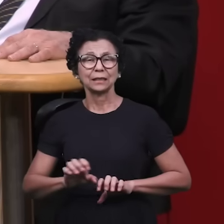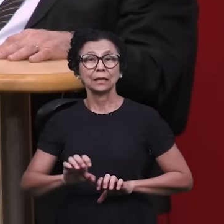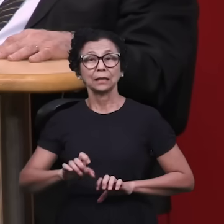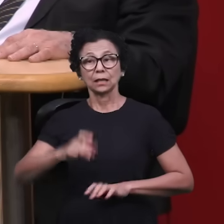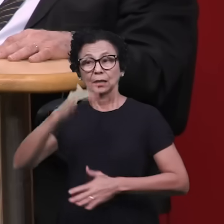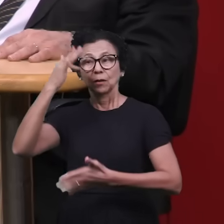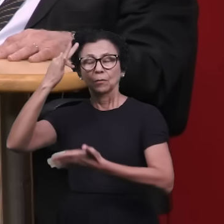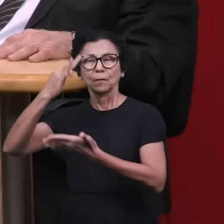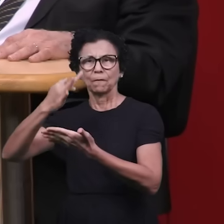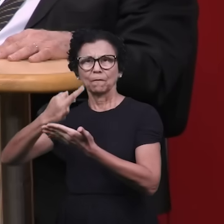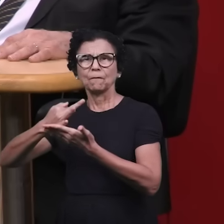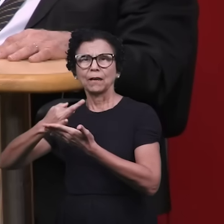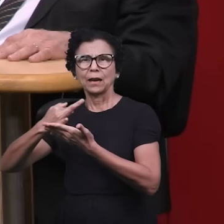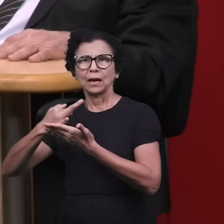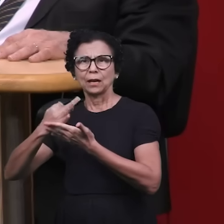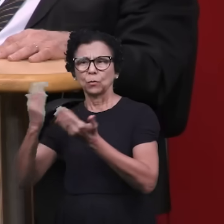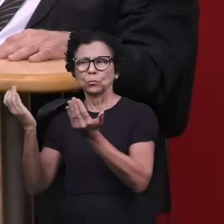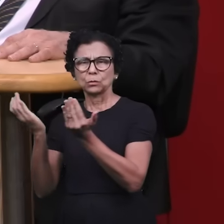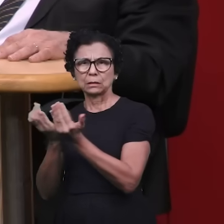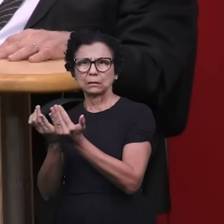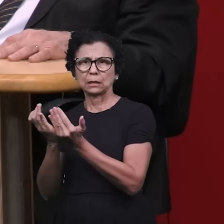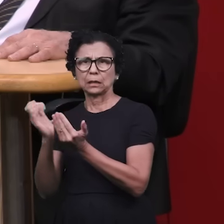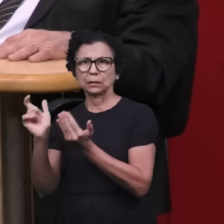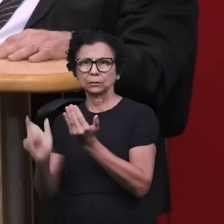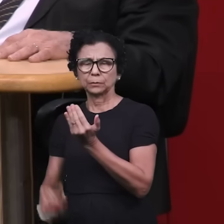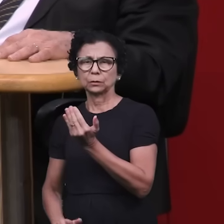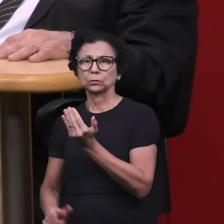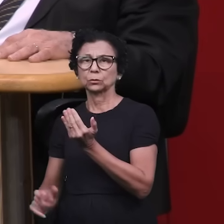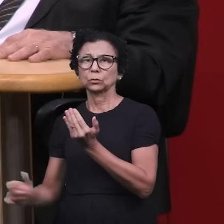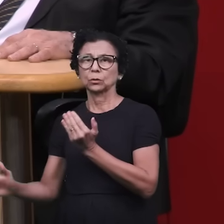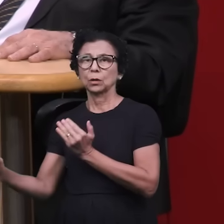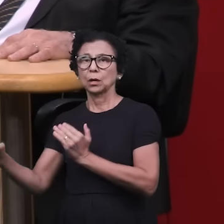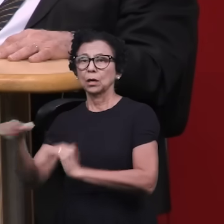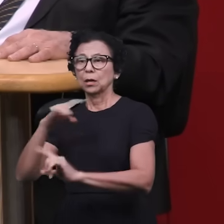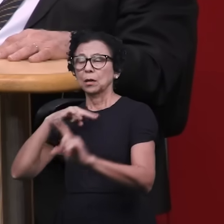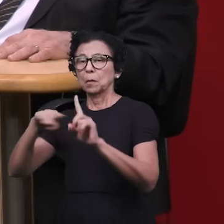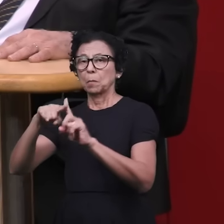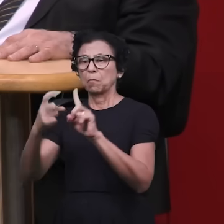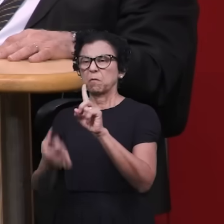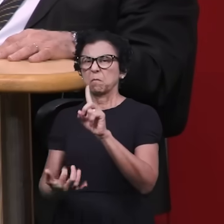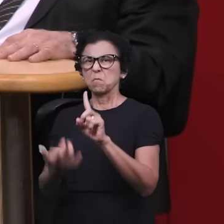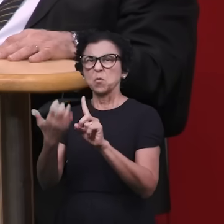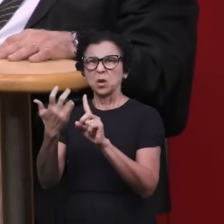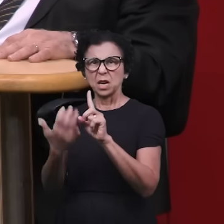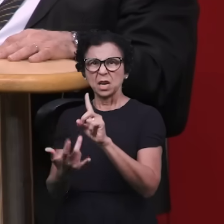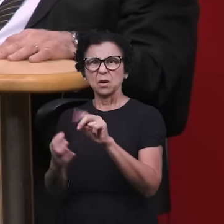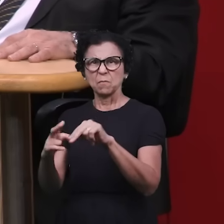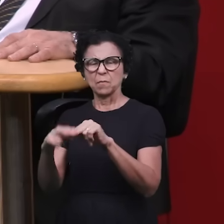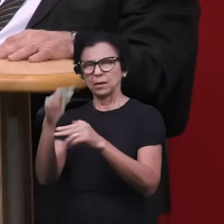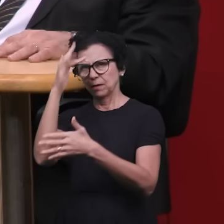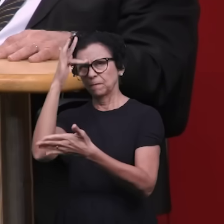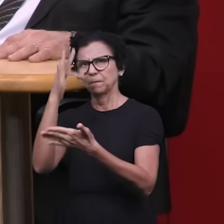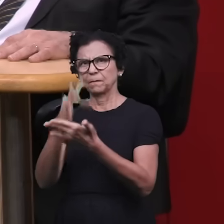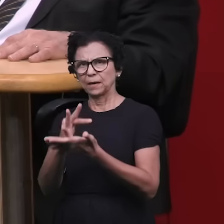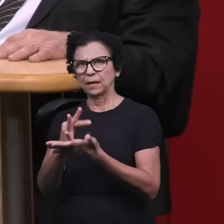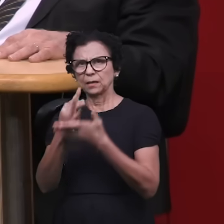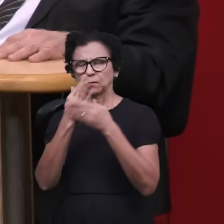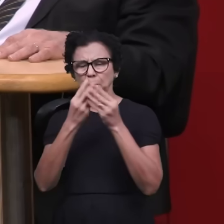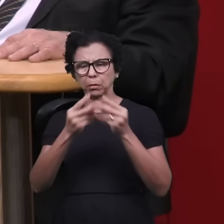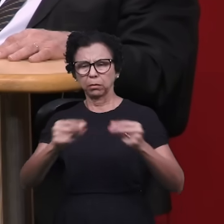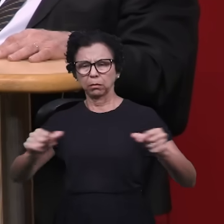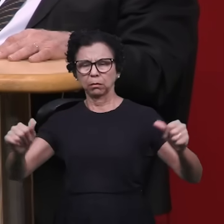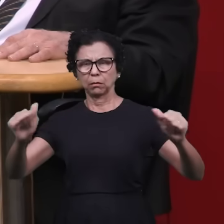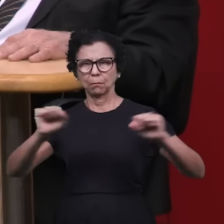a igreja, né, às arenas, às fogueiras e às cruzes. Essa fé se diluiu, né?